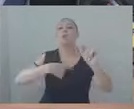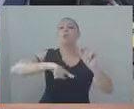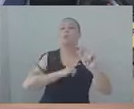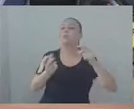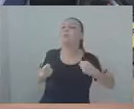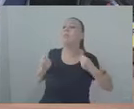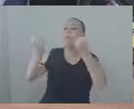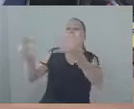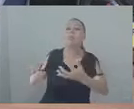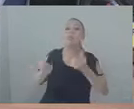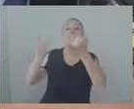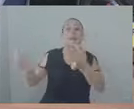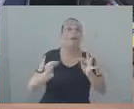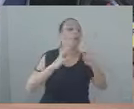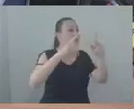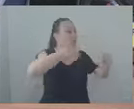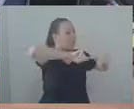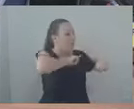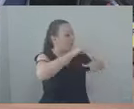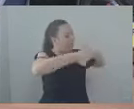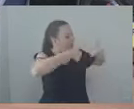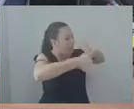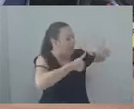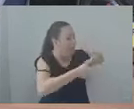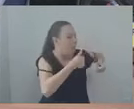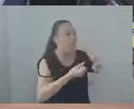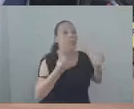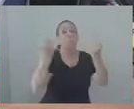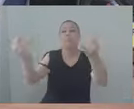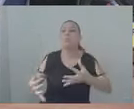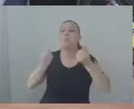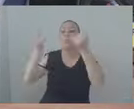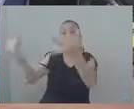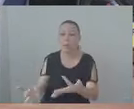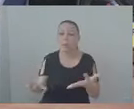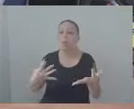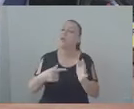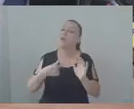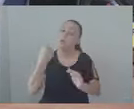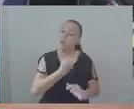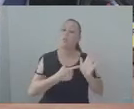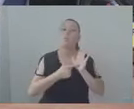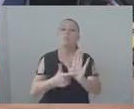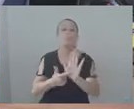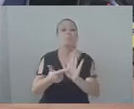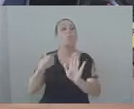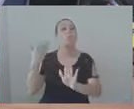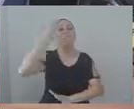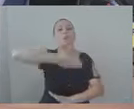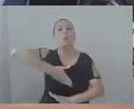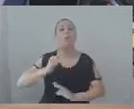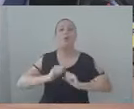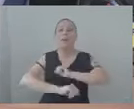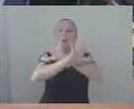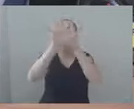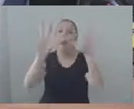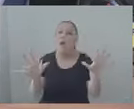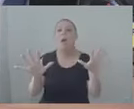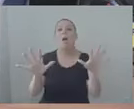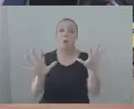nossa sociedade. Tudo foi falado aqui de forma muito sincera, muito transparente, todos os dados podem ser checados. E nos